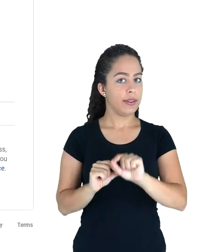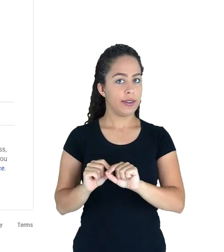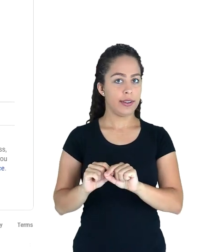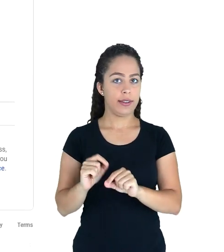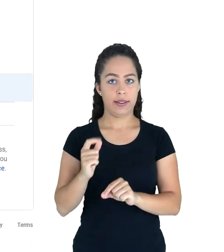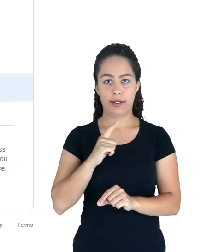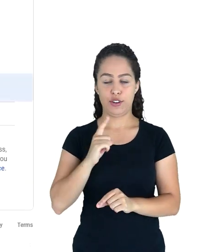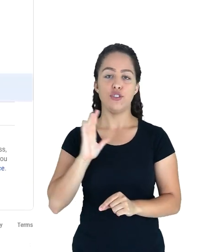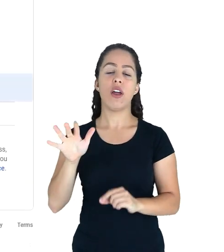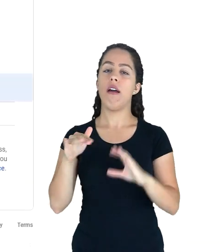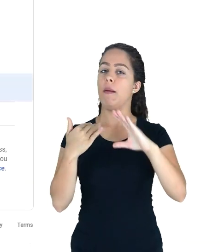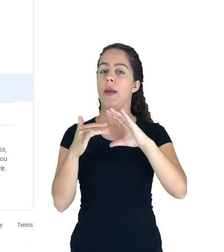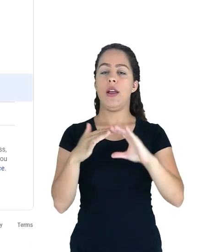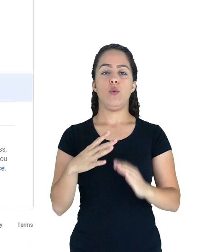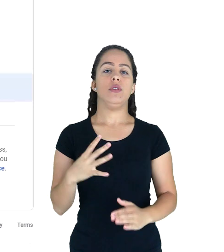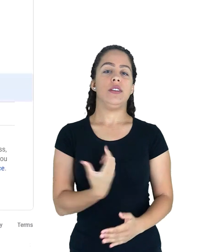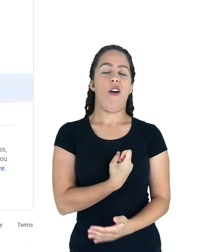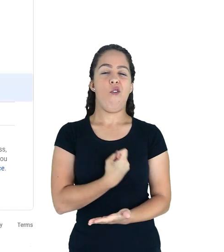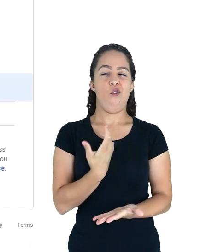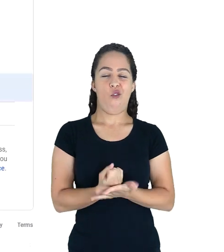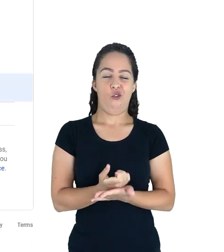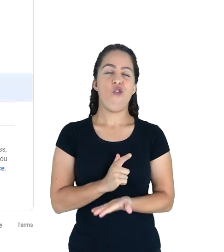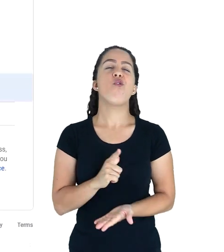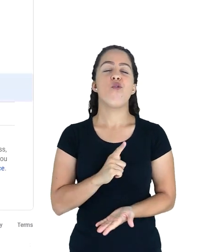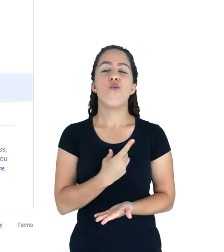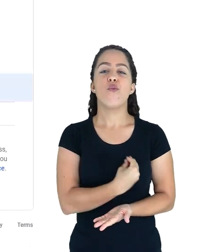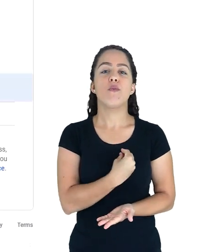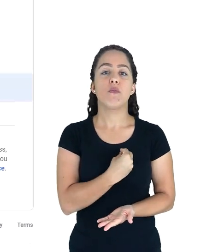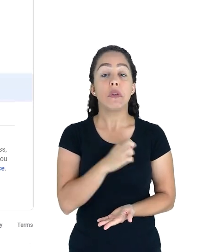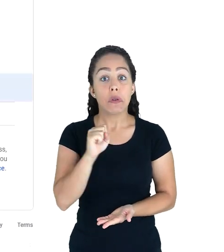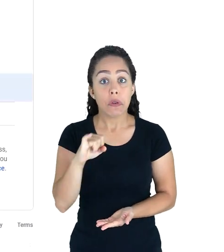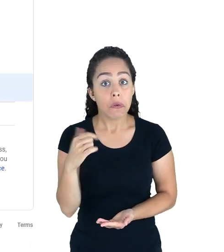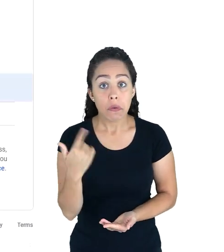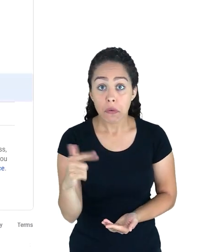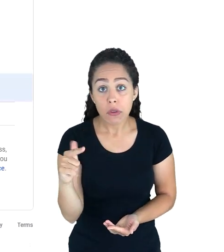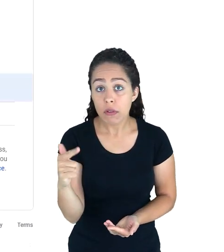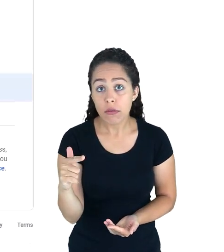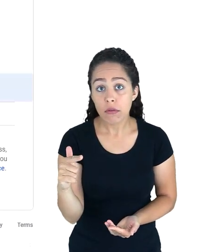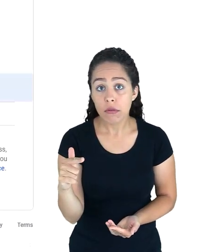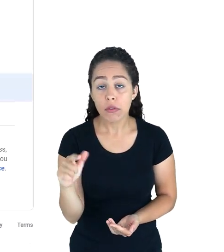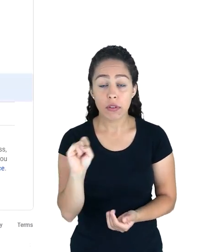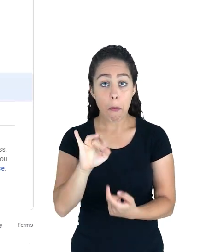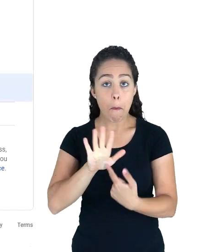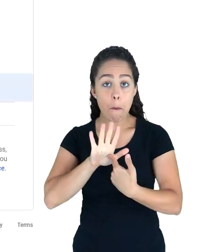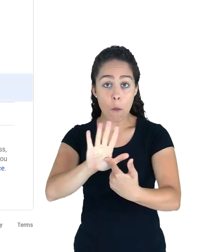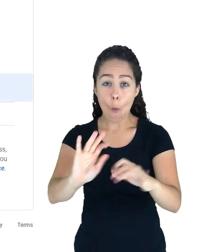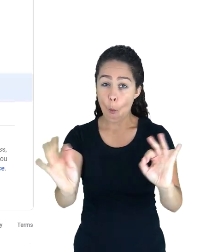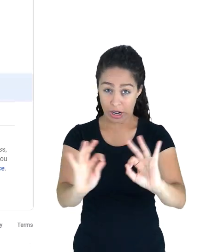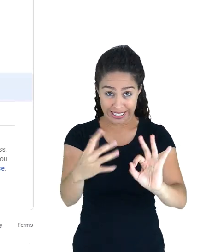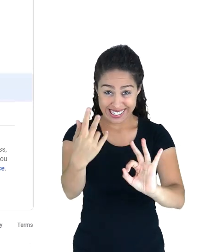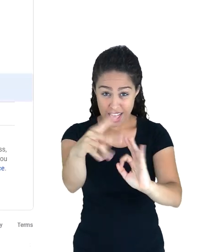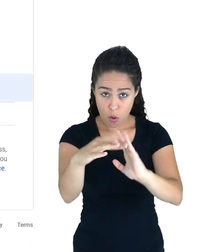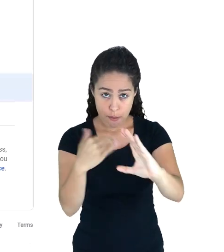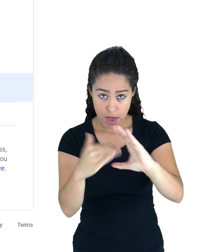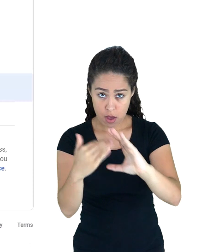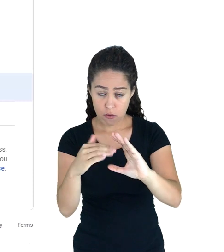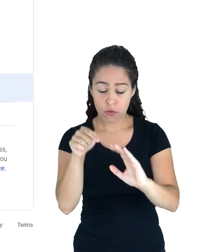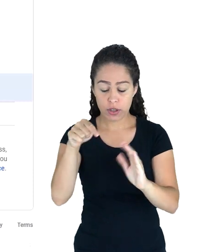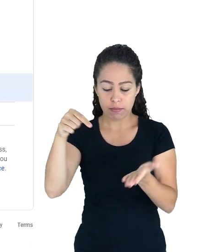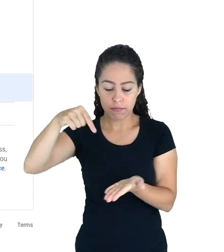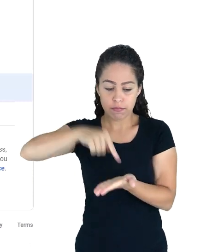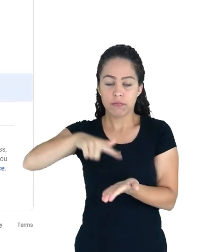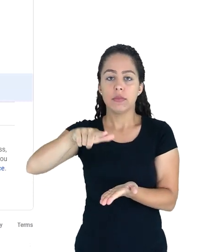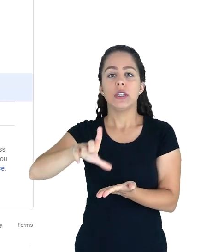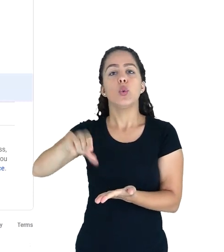tem aqui, né, de e-mail. Então, se você não tem o e-mail do Google, ou se não apareceu, na verdade, você clica em Use